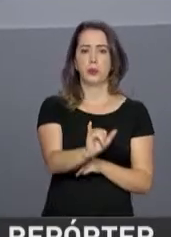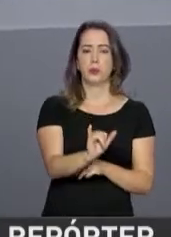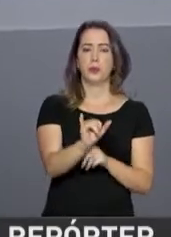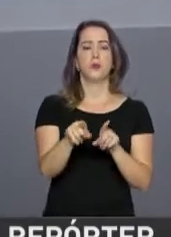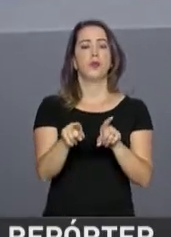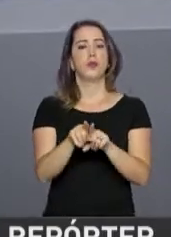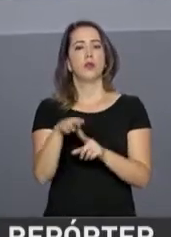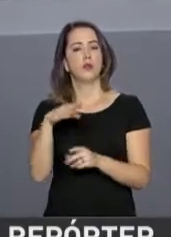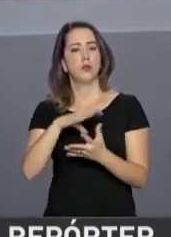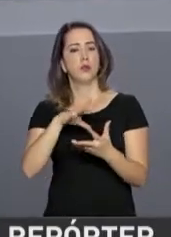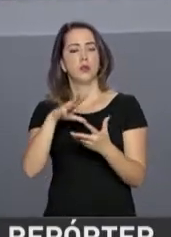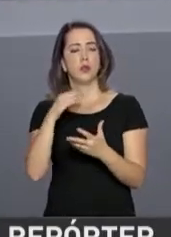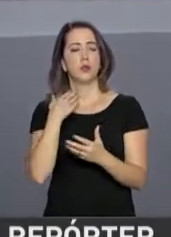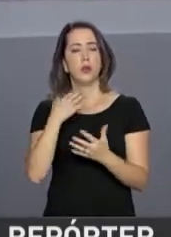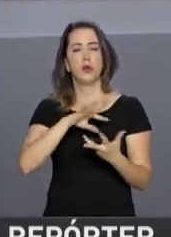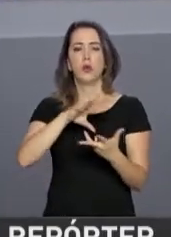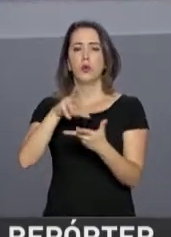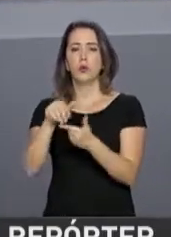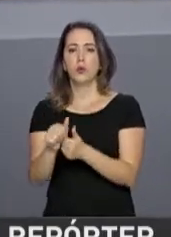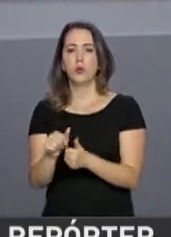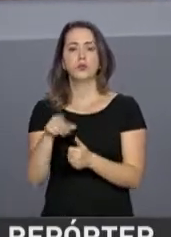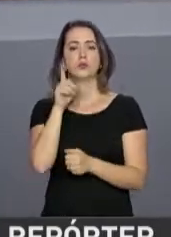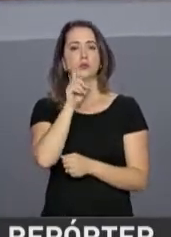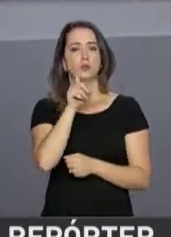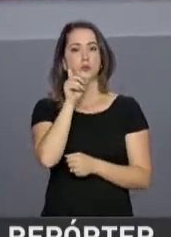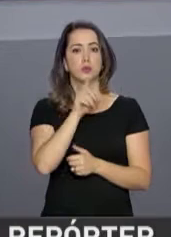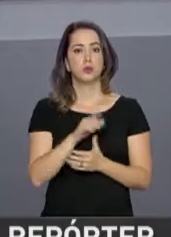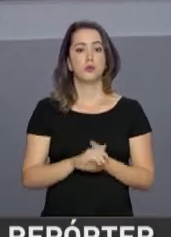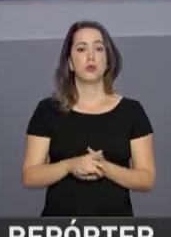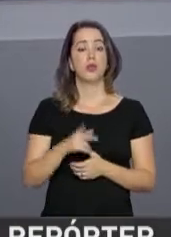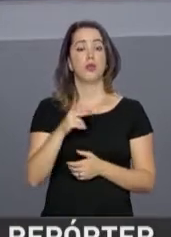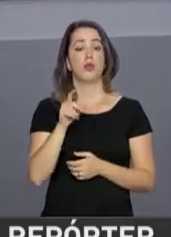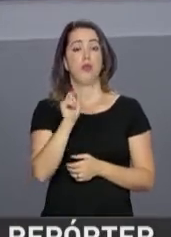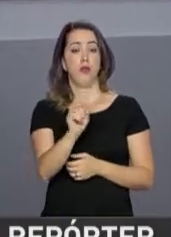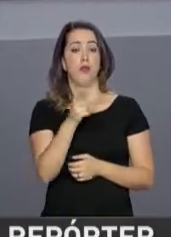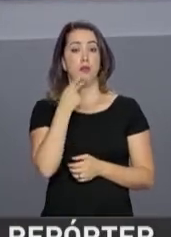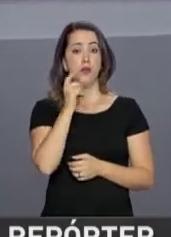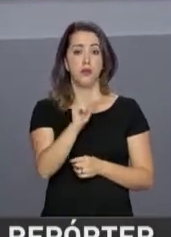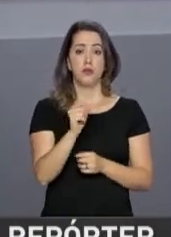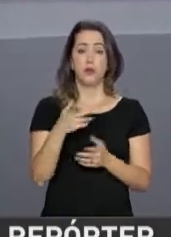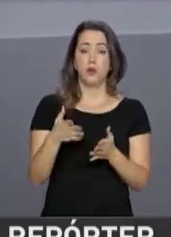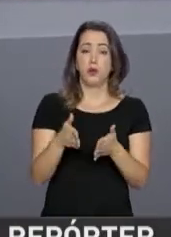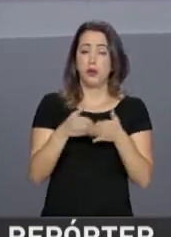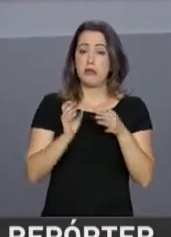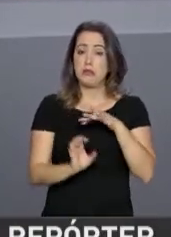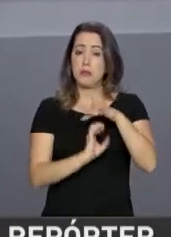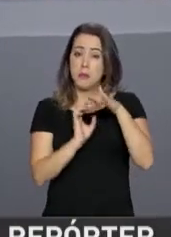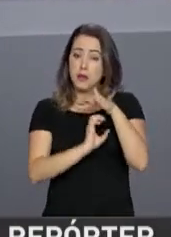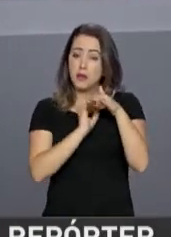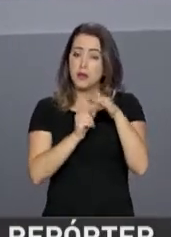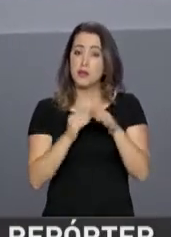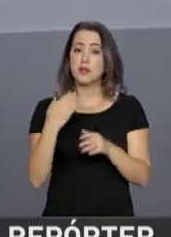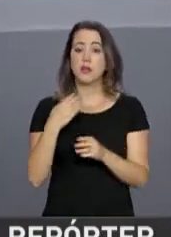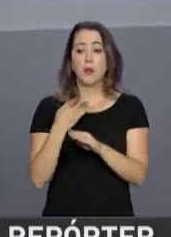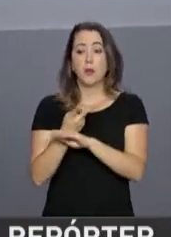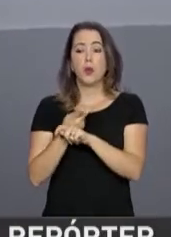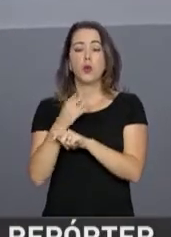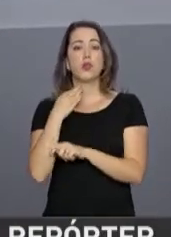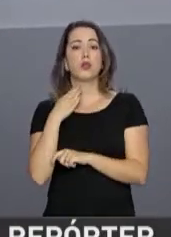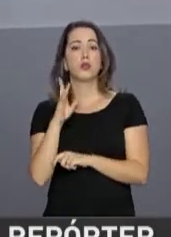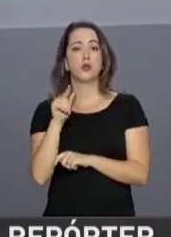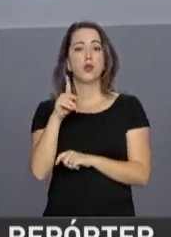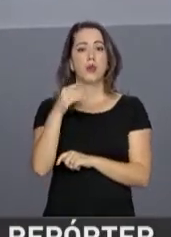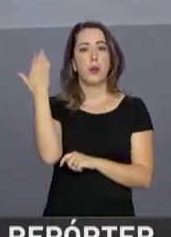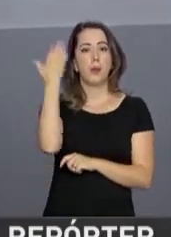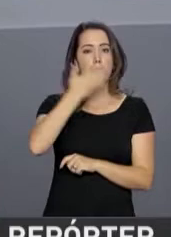e do banco mundial em washington nos estados unidos para oliveira a demanda das empresas no bnds é uma